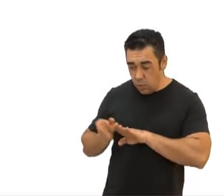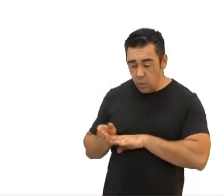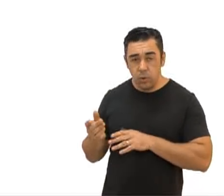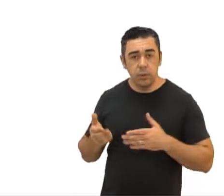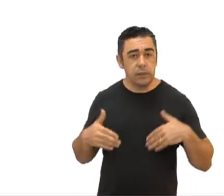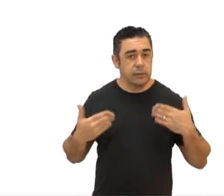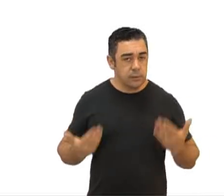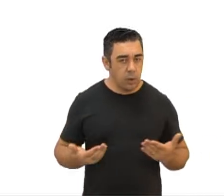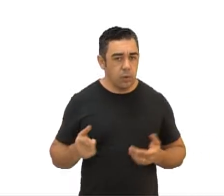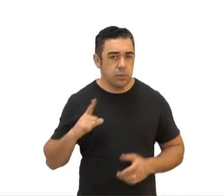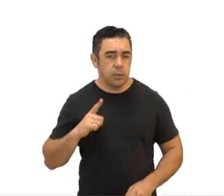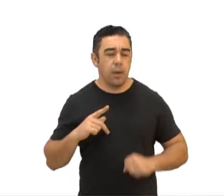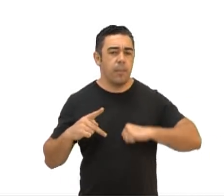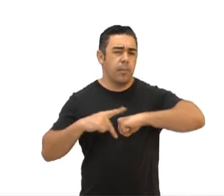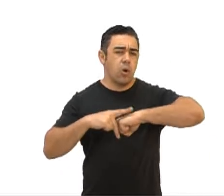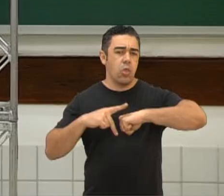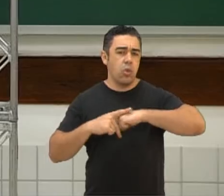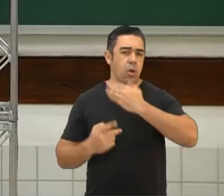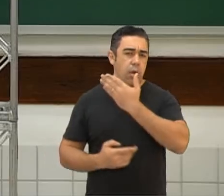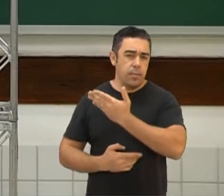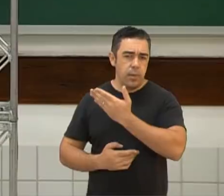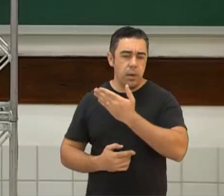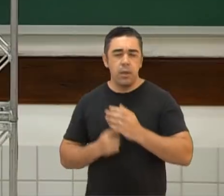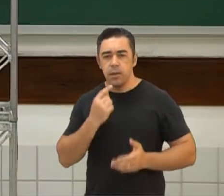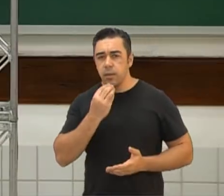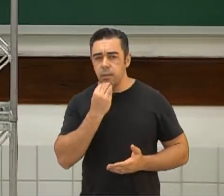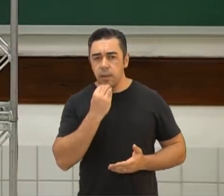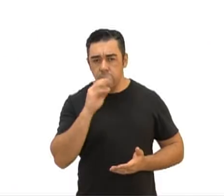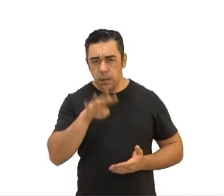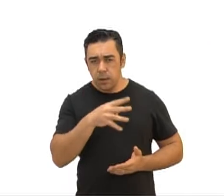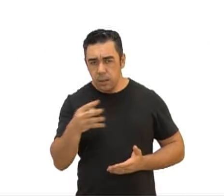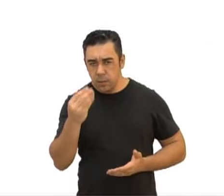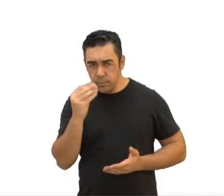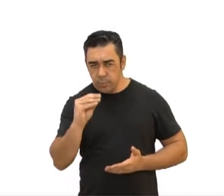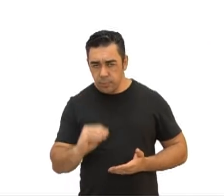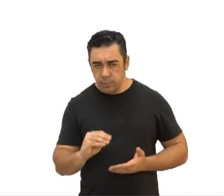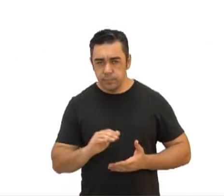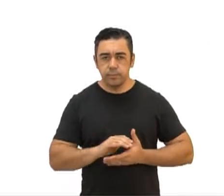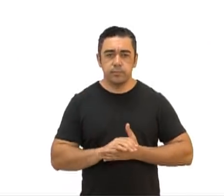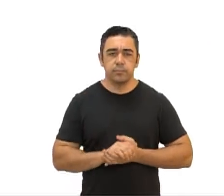que estão aí os pronomes presentes e tentem classificá-los.